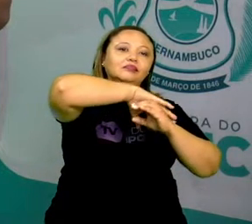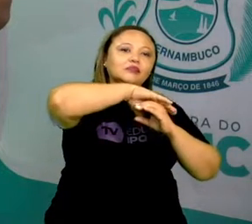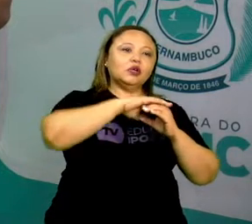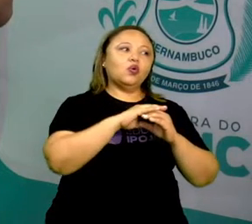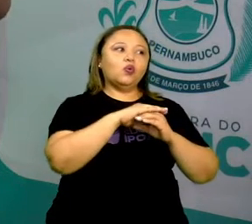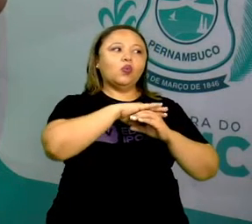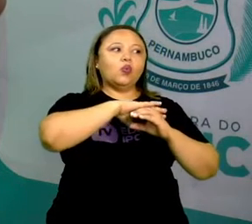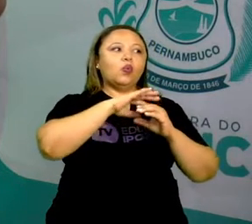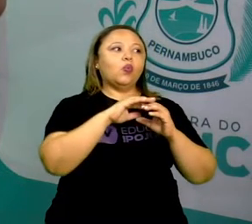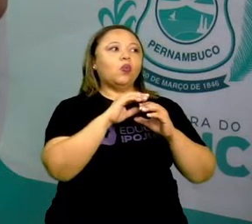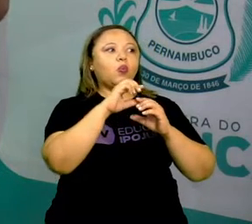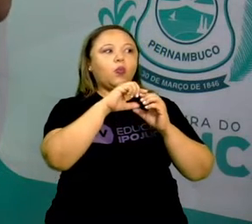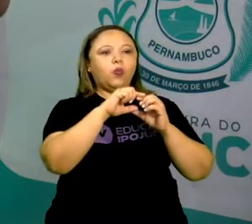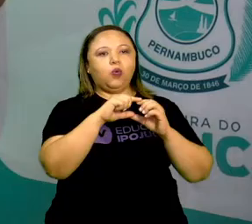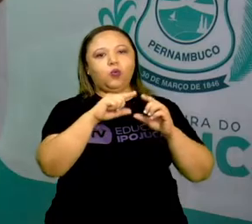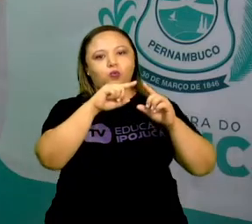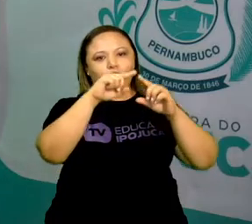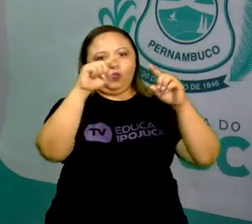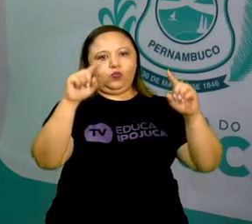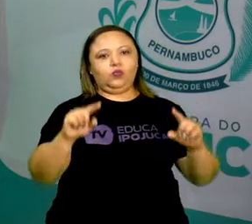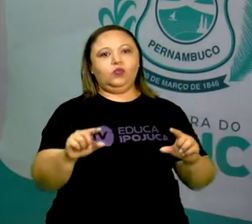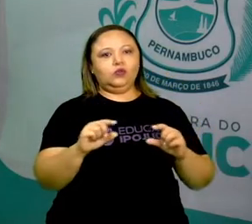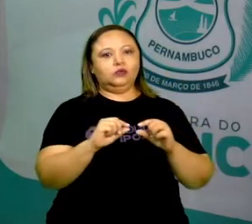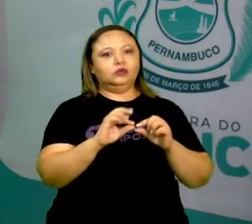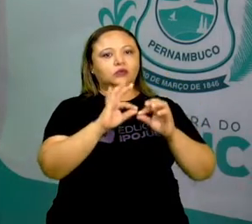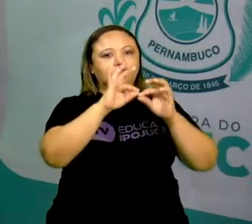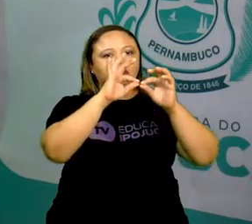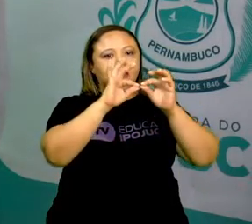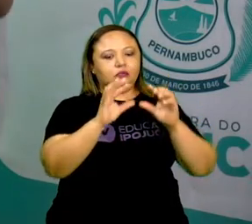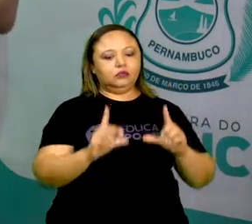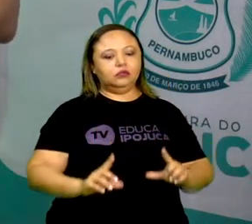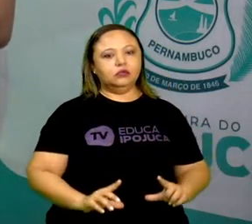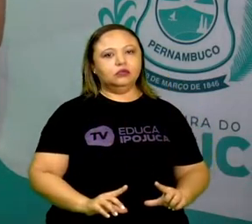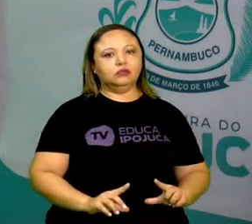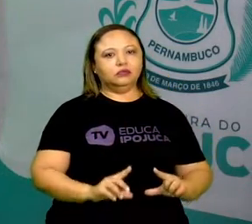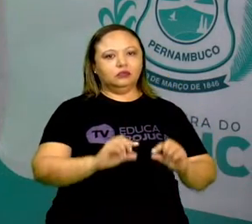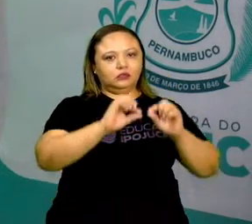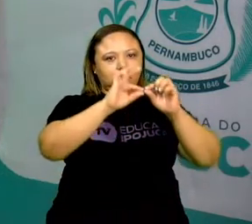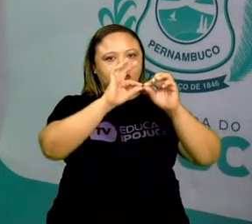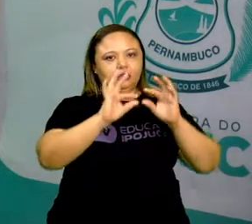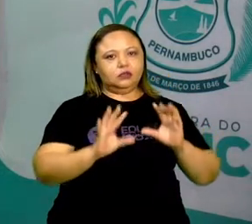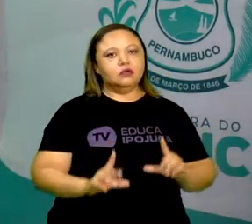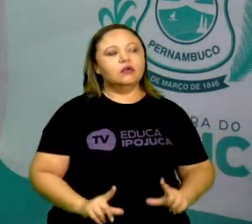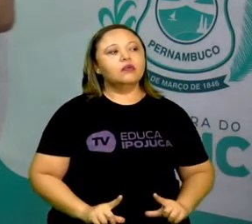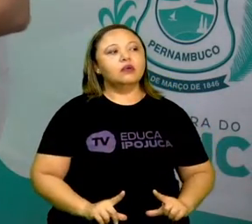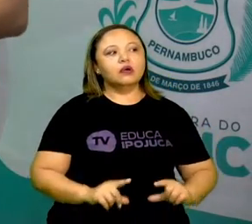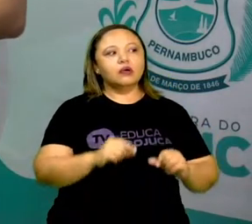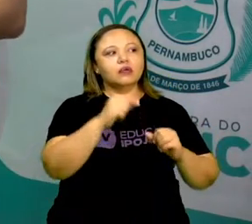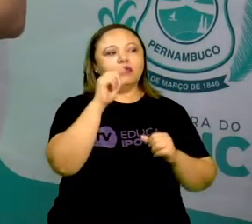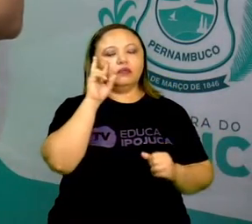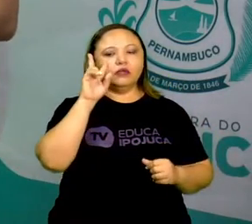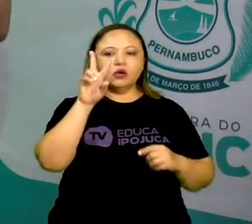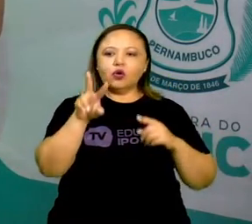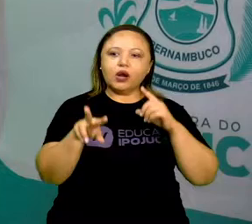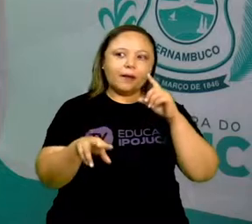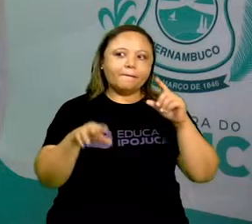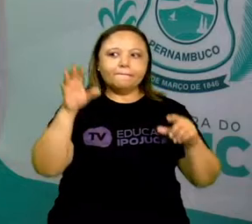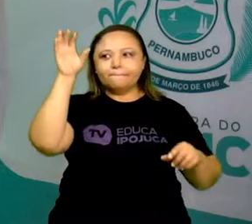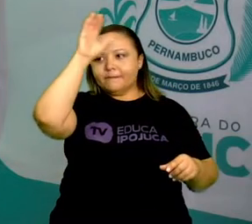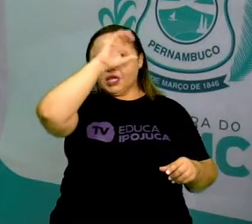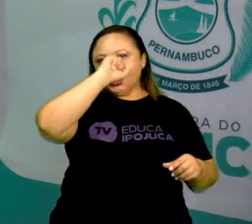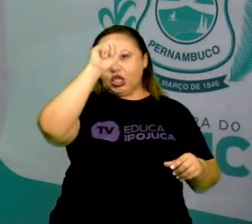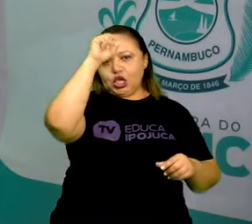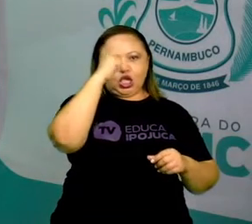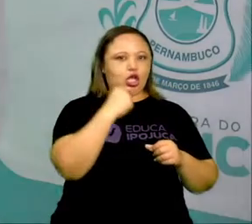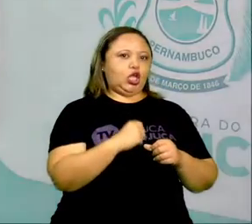cubo. Mas vamos agora perceber uma por uma. Aqui nós